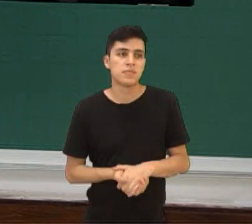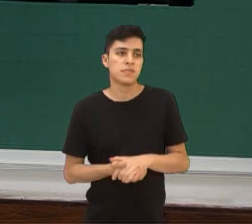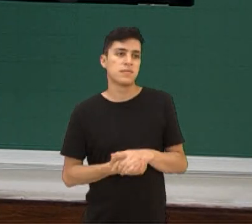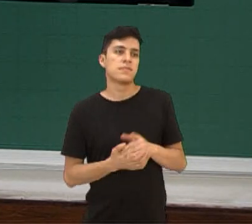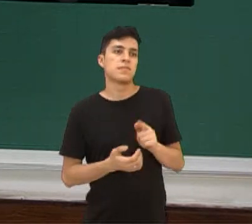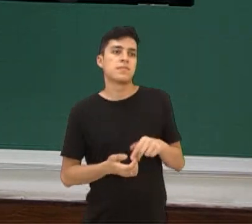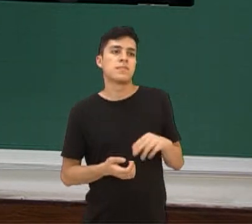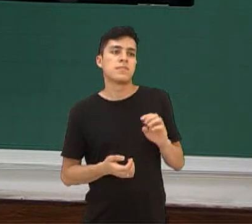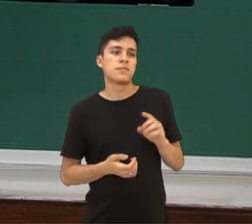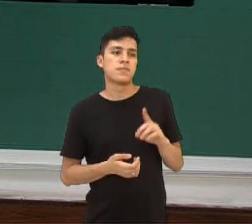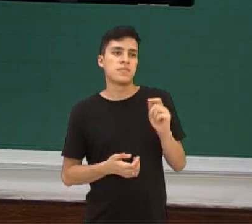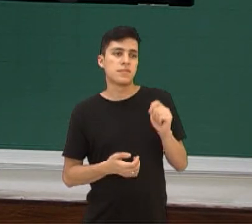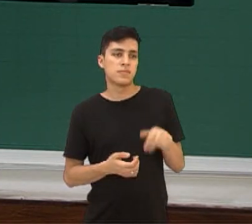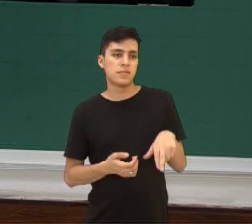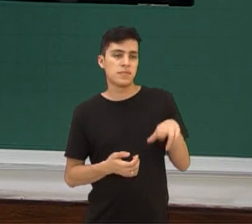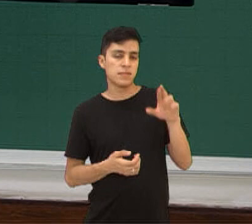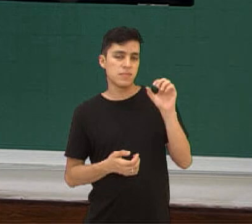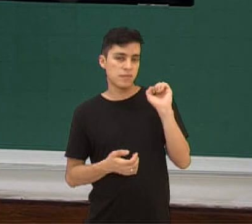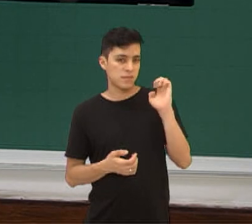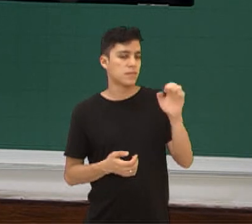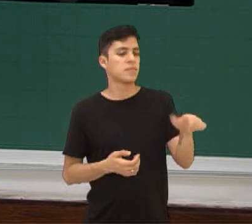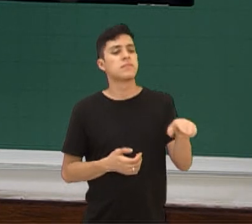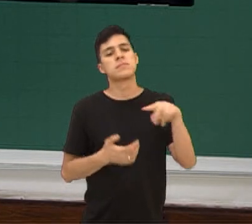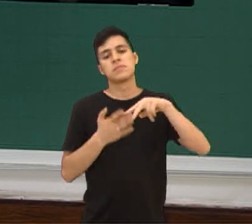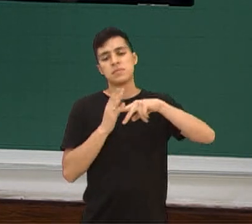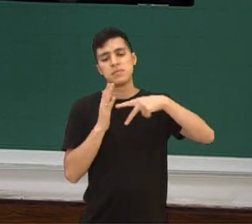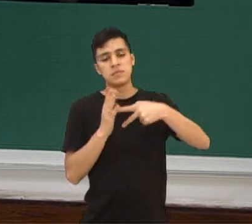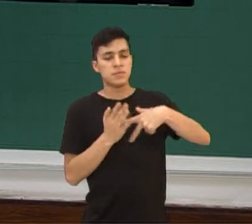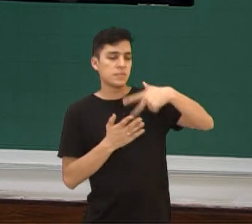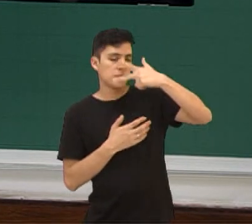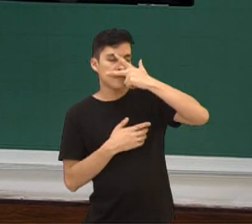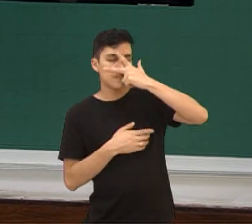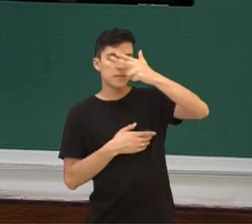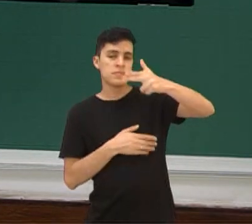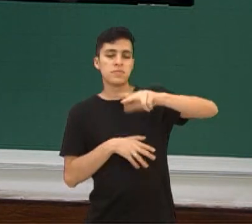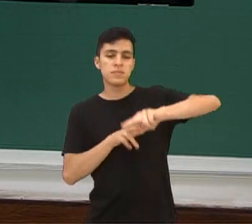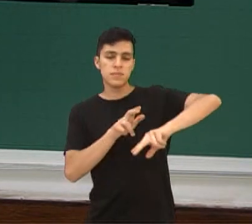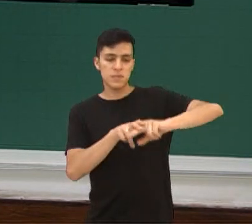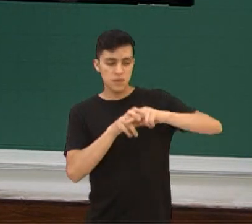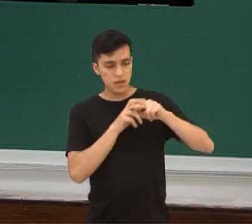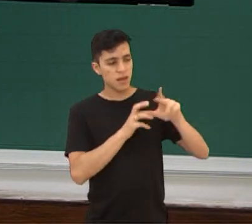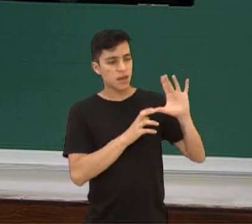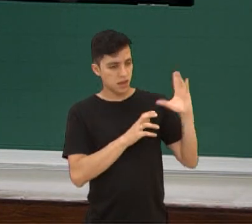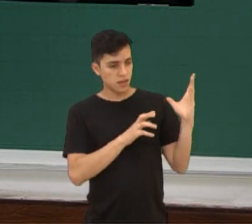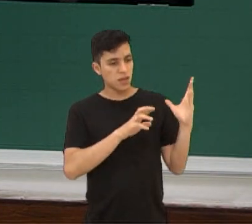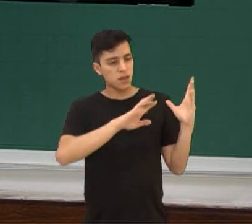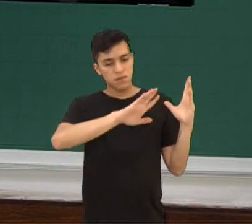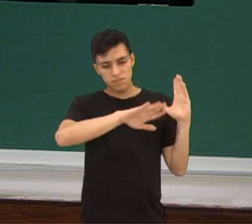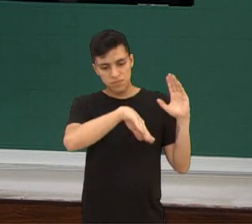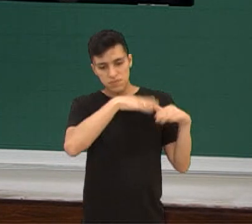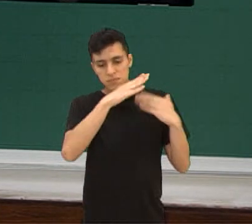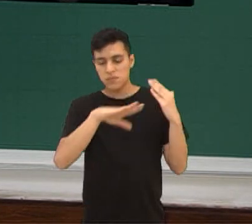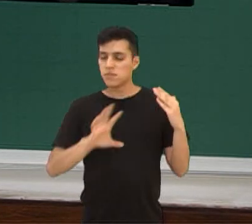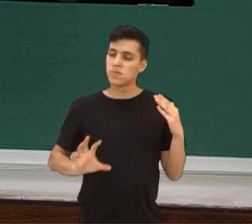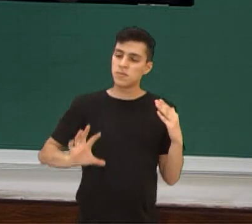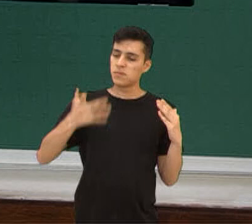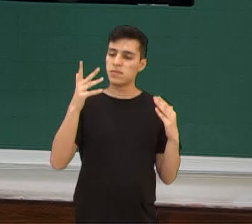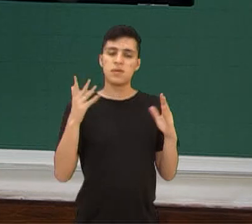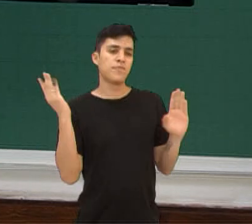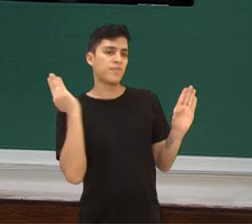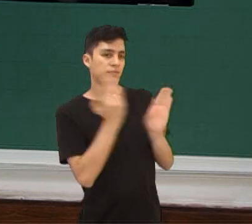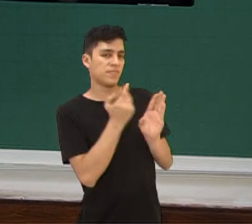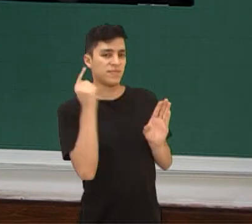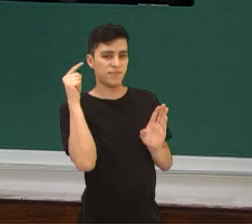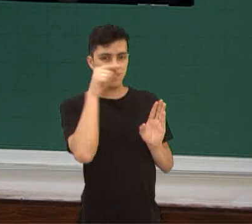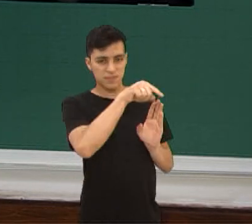O quedar-se representa um cambio a consequência de outro acontecimento. Então, ele depende de outra coisa para que